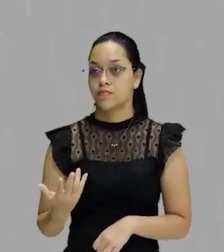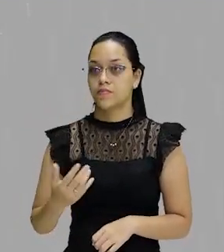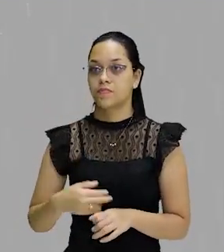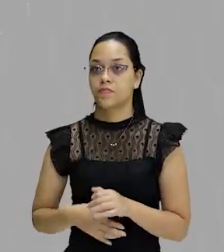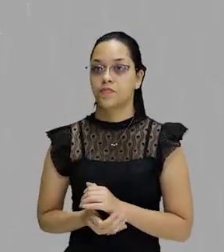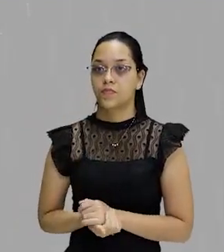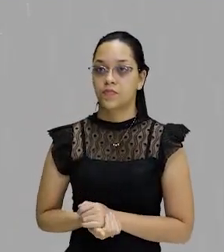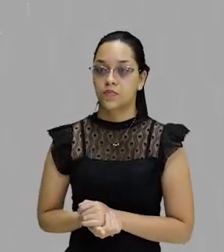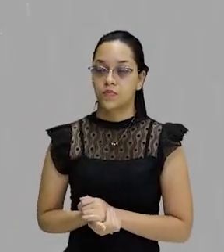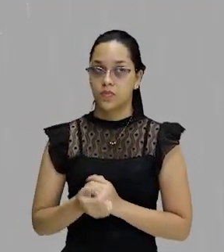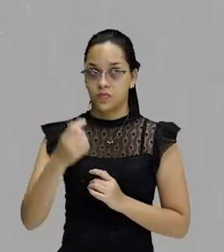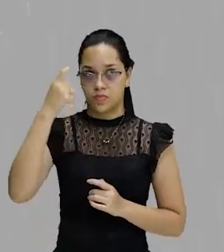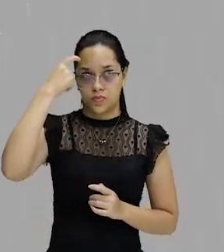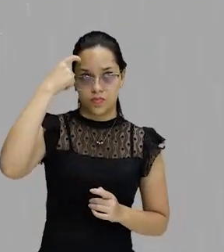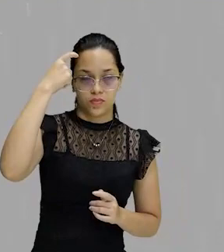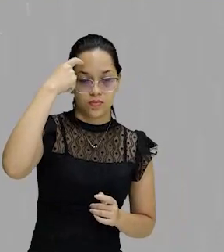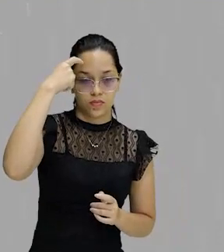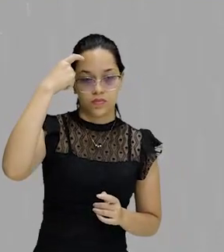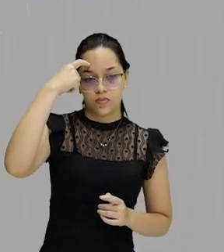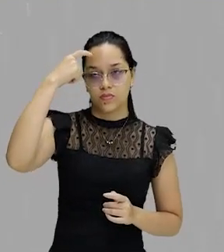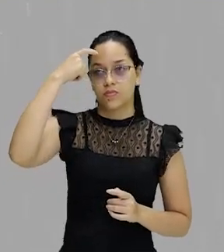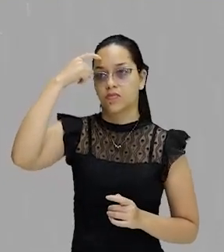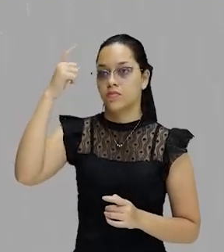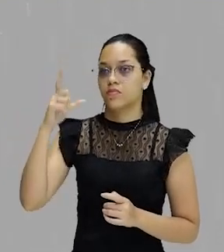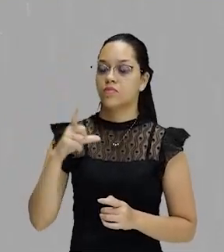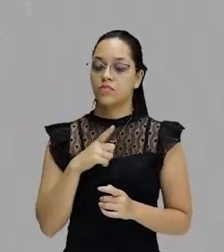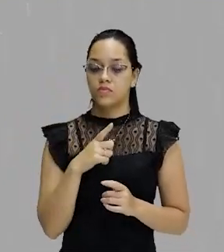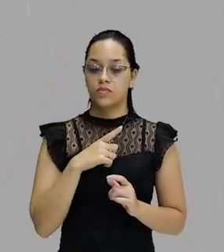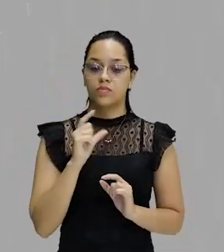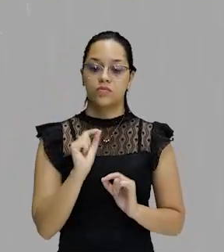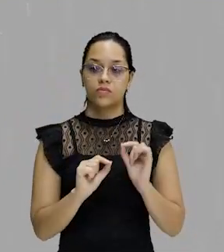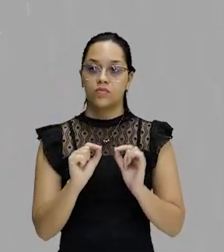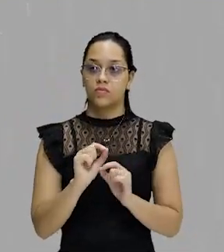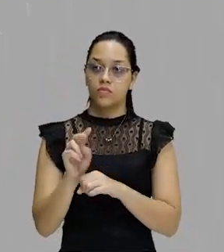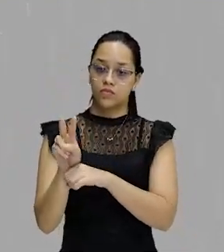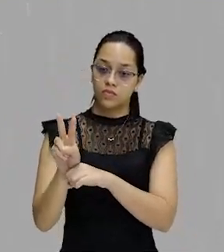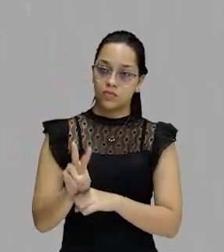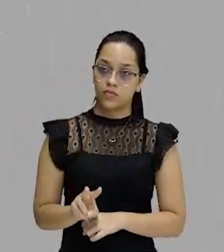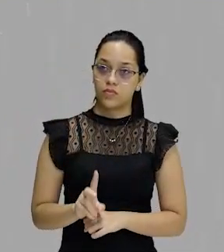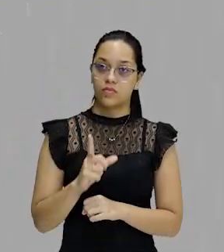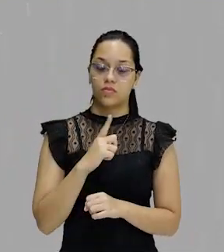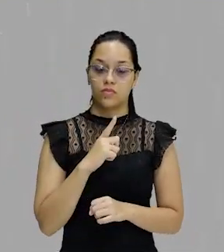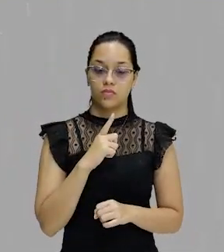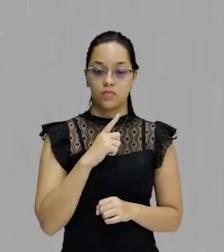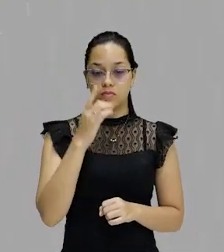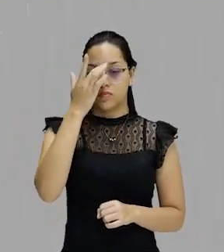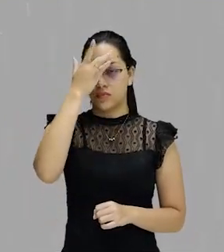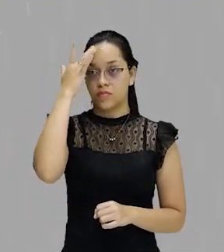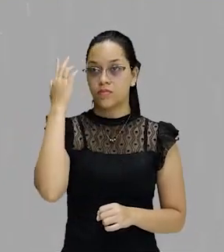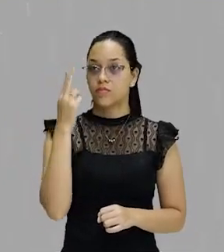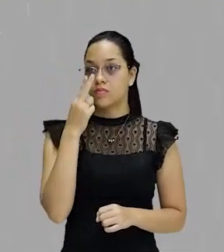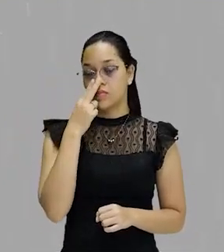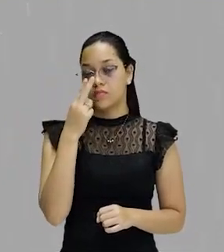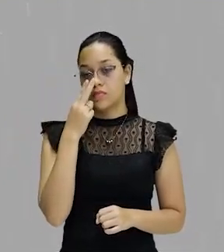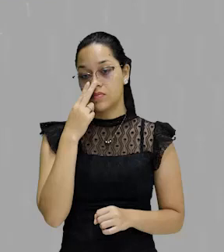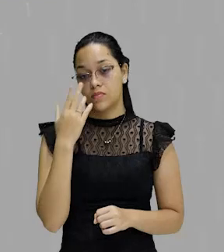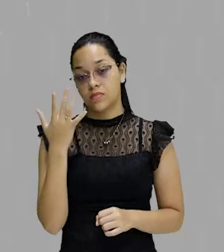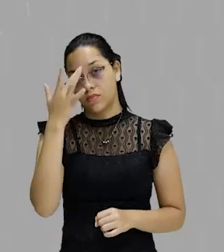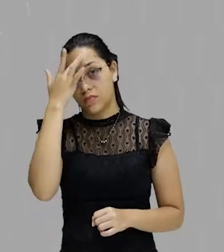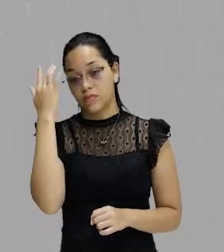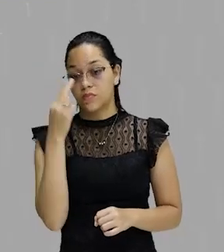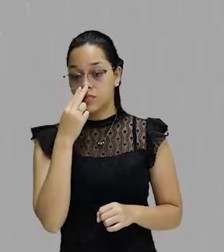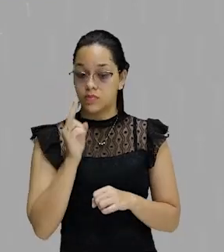Shakespeare, um pensador renascentista, faz o empréstimo a um cristão. E o cristão vai